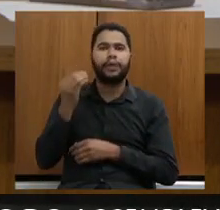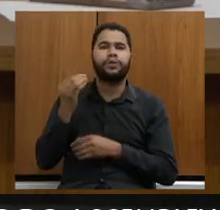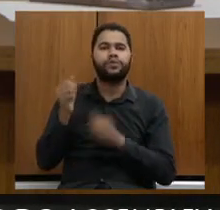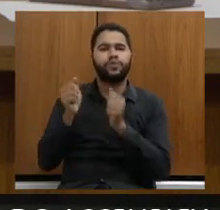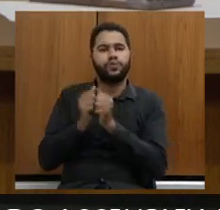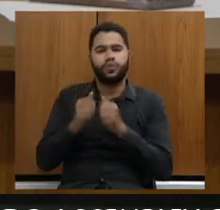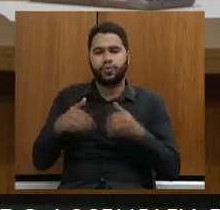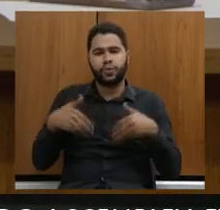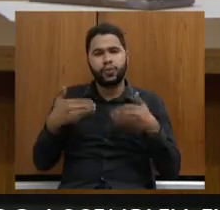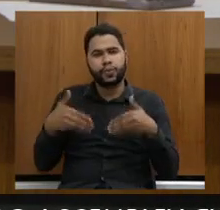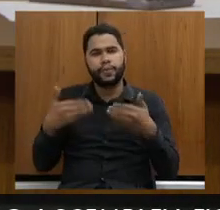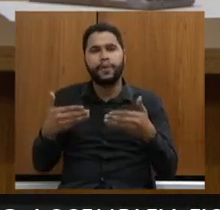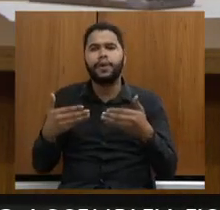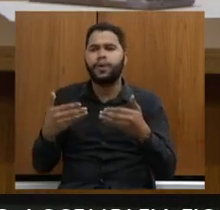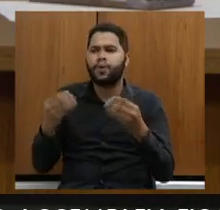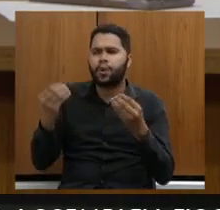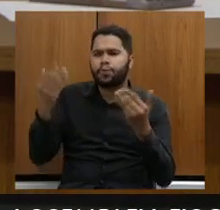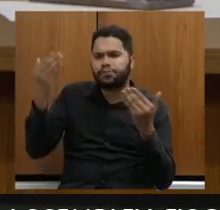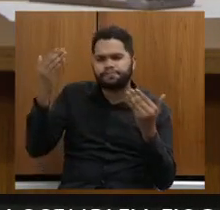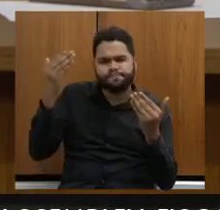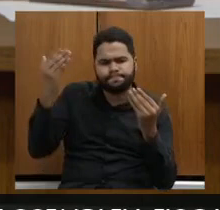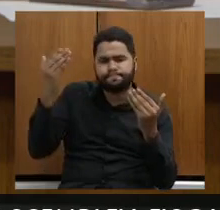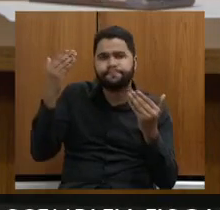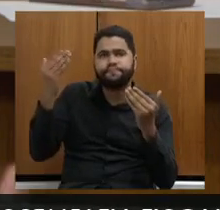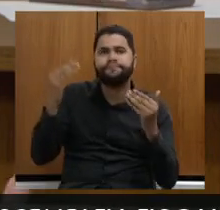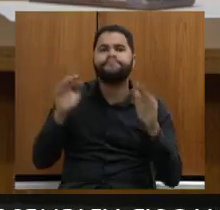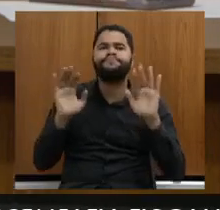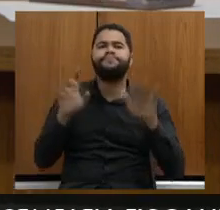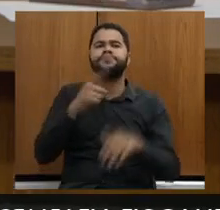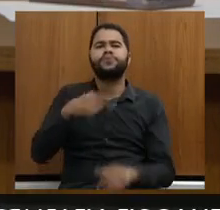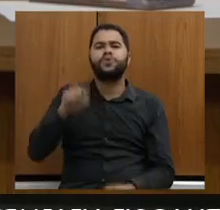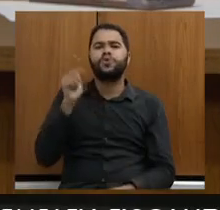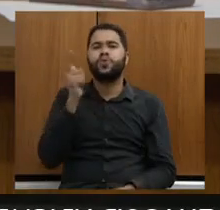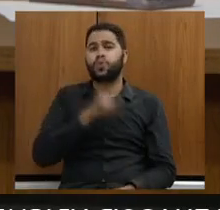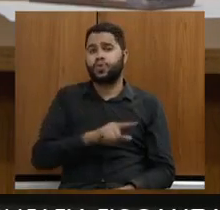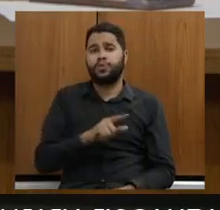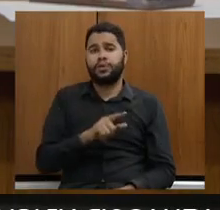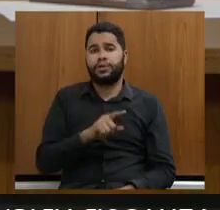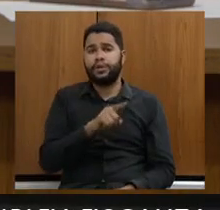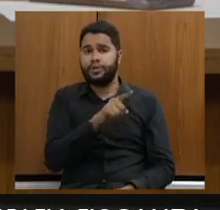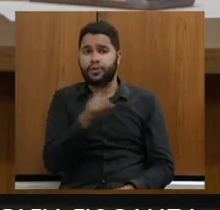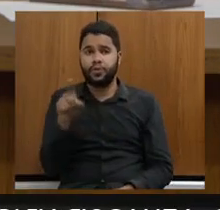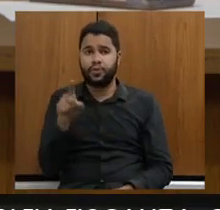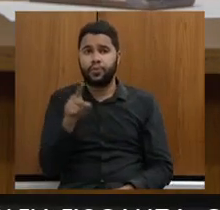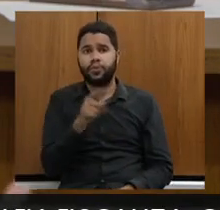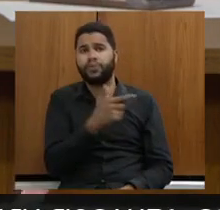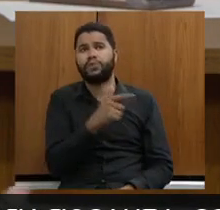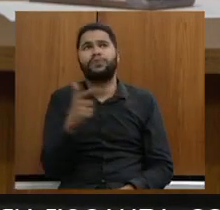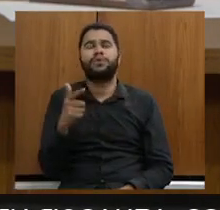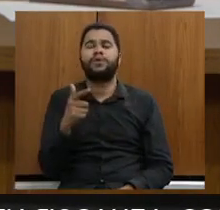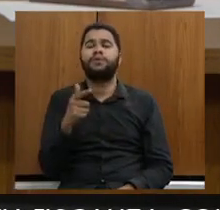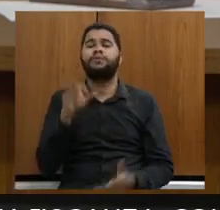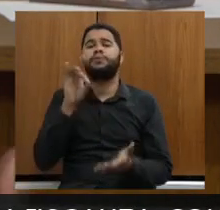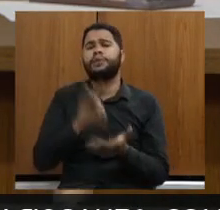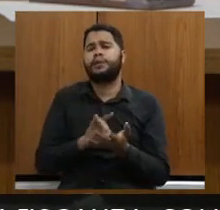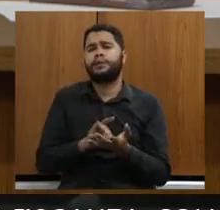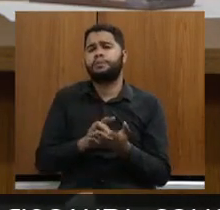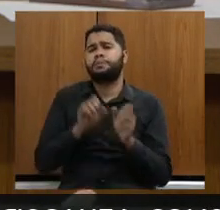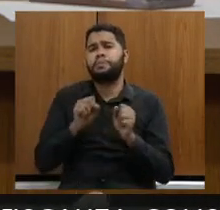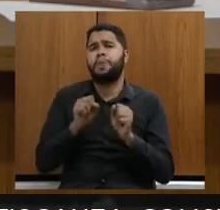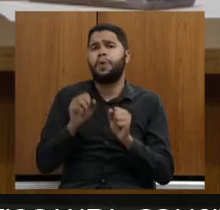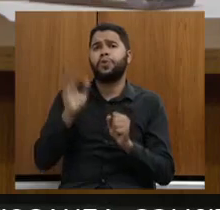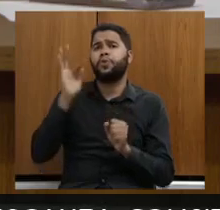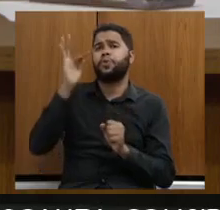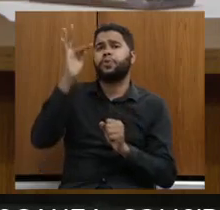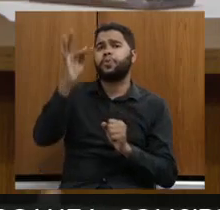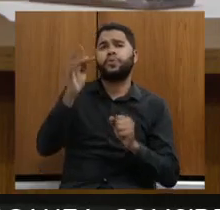Ministério de alterar estes parâmetros mas para você atingir esse parando se você não tiver o que a gente faz na verdade pode ser que um dia